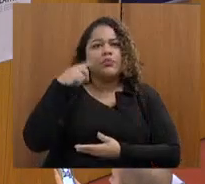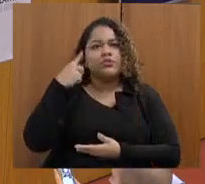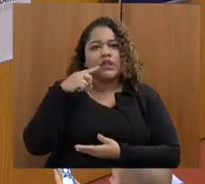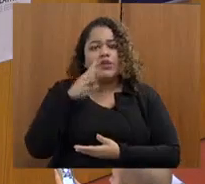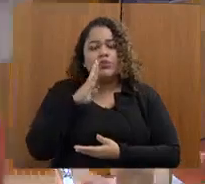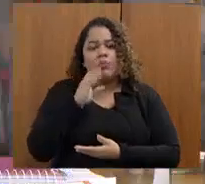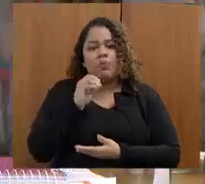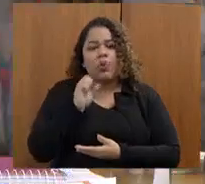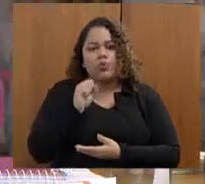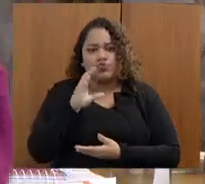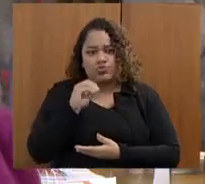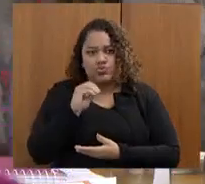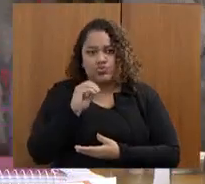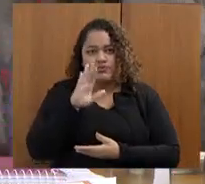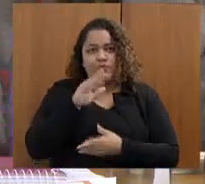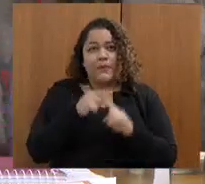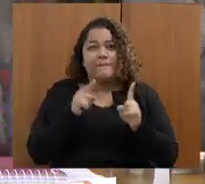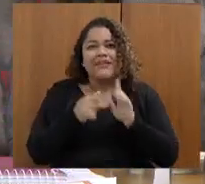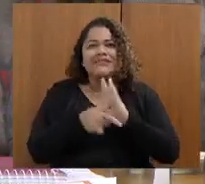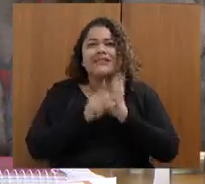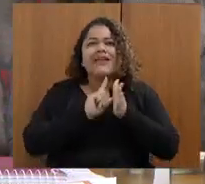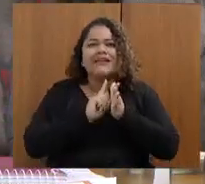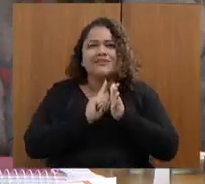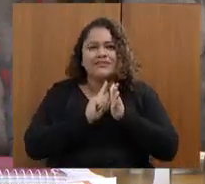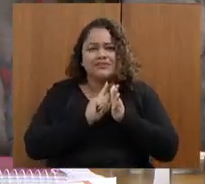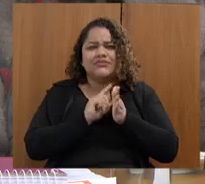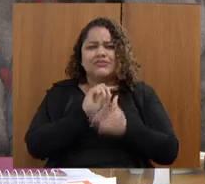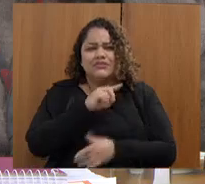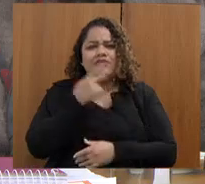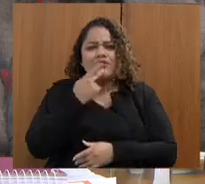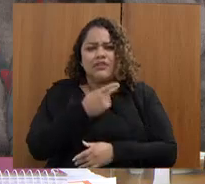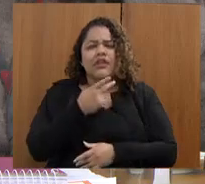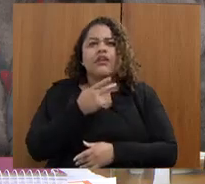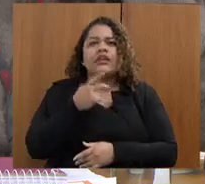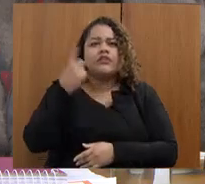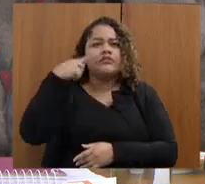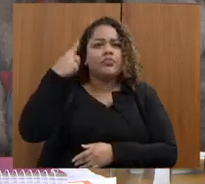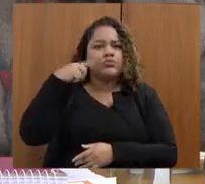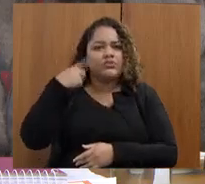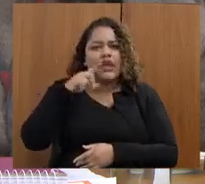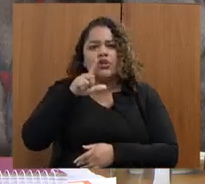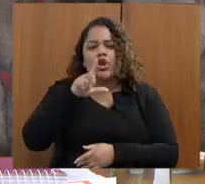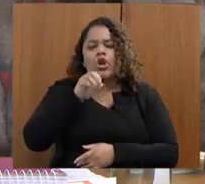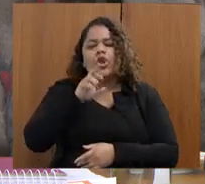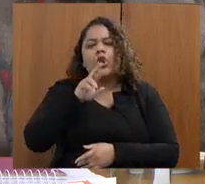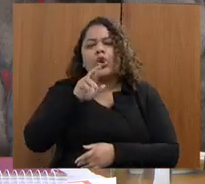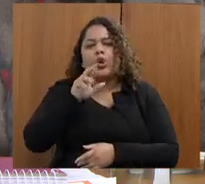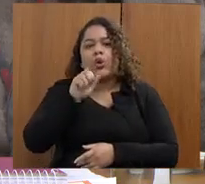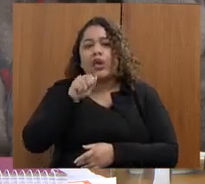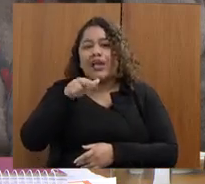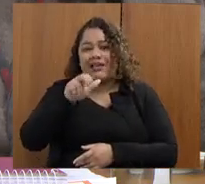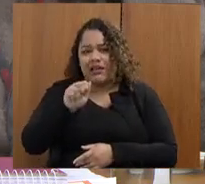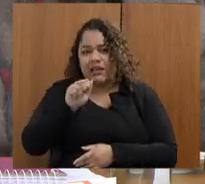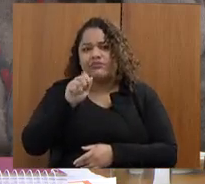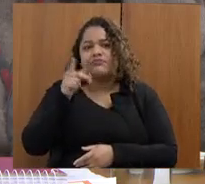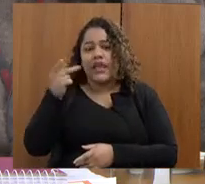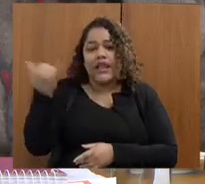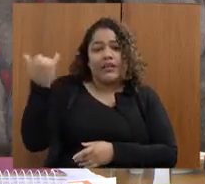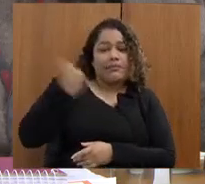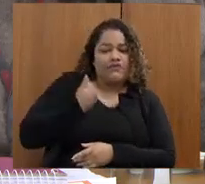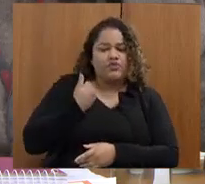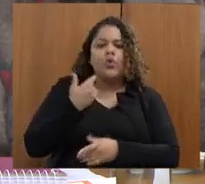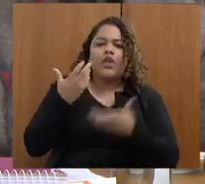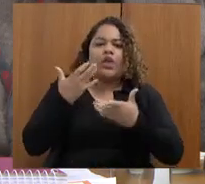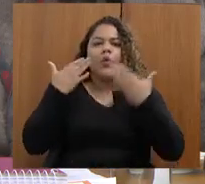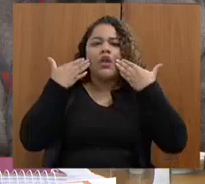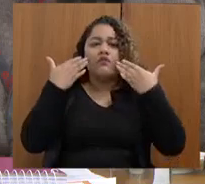mas antes me permita adaptada Lohana inclusive me alertou eu quero fazer isso publicamente